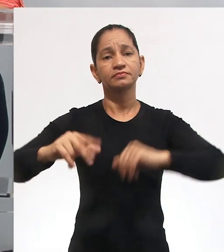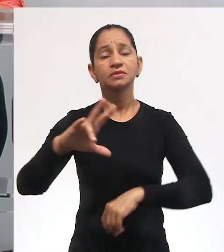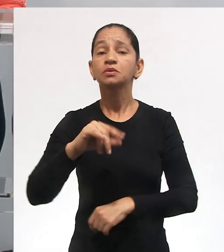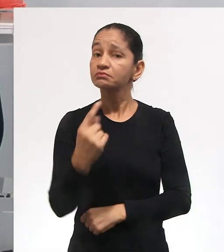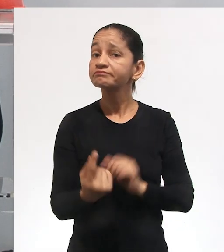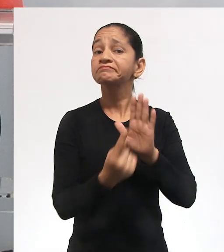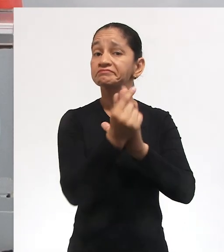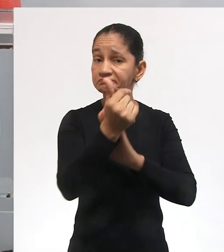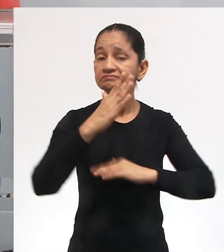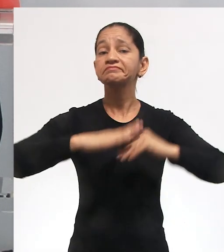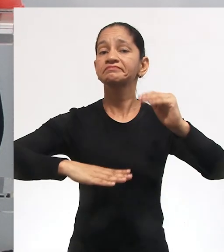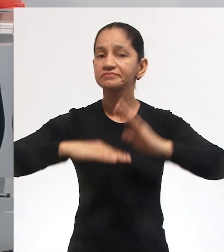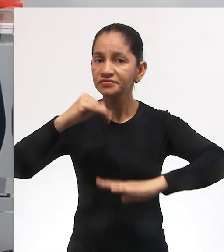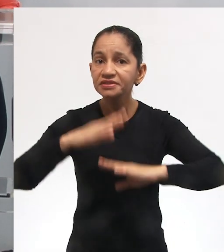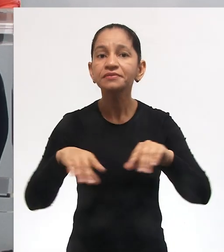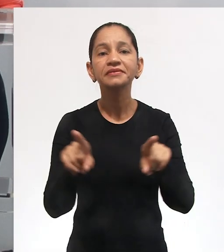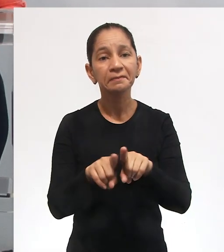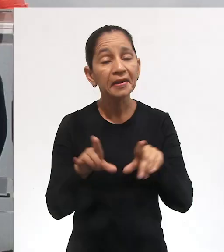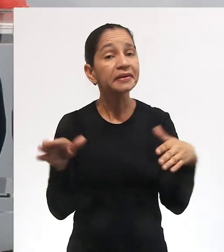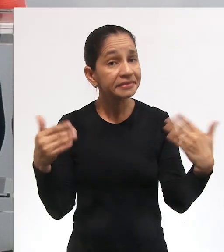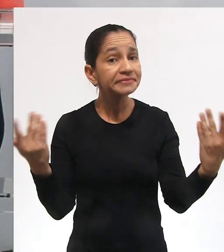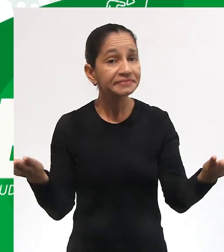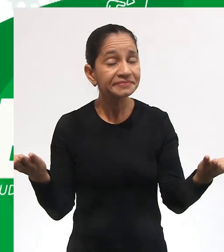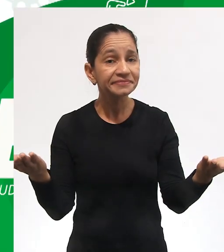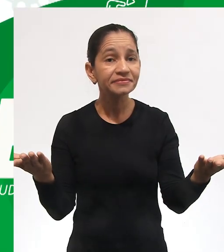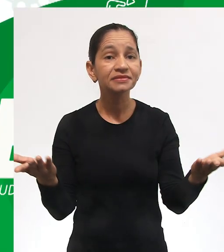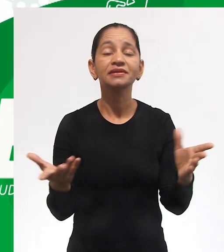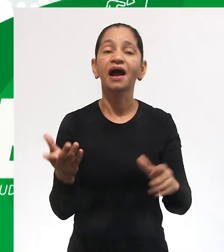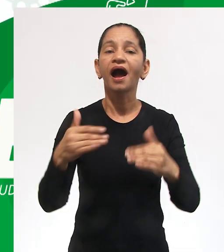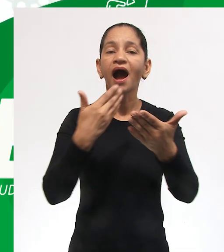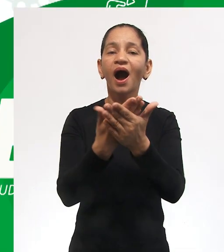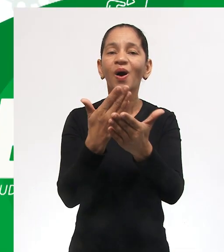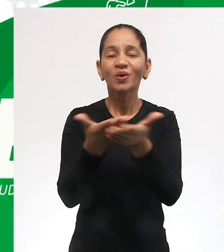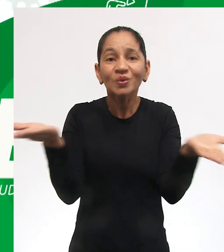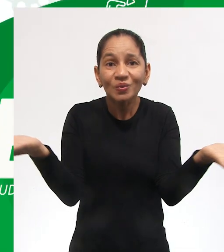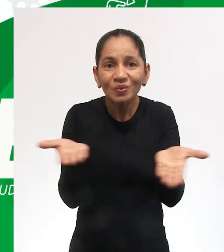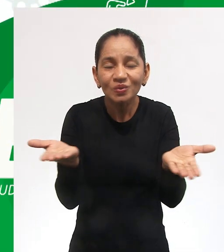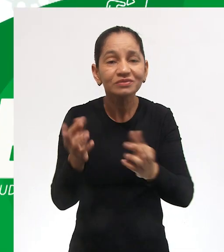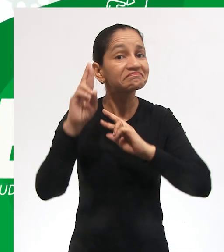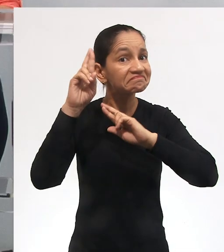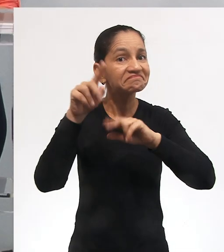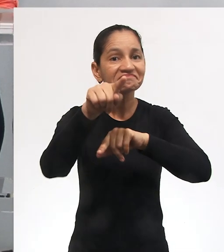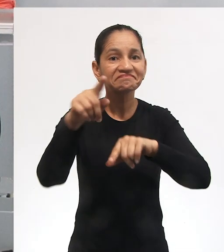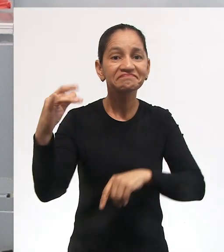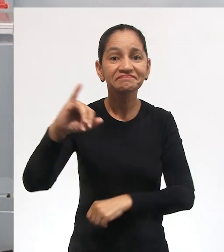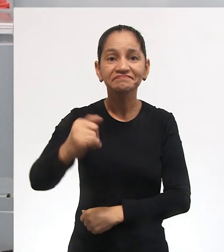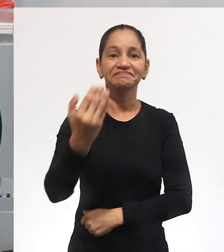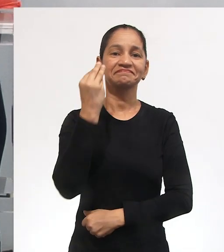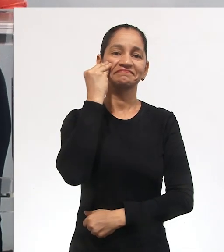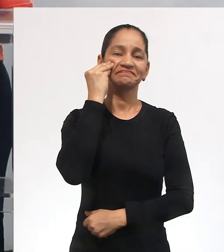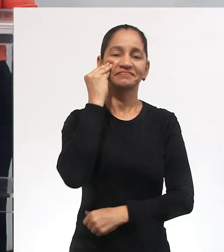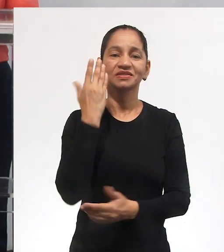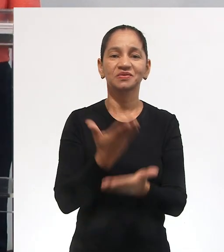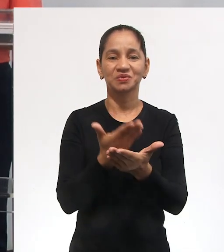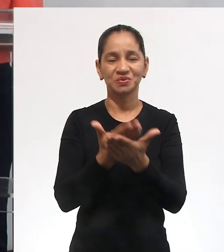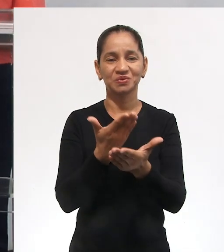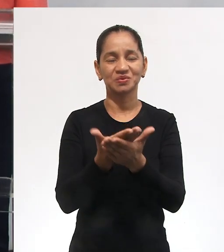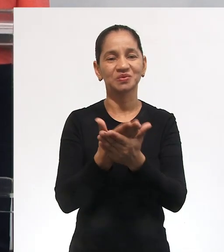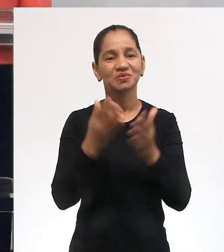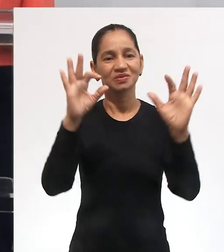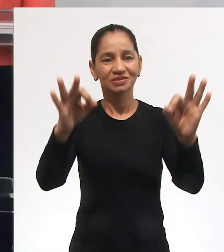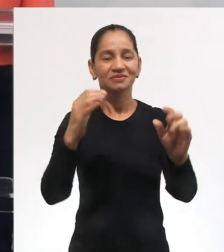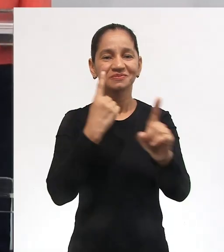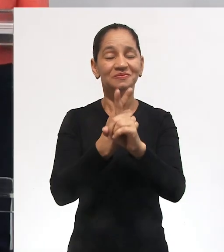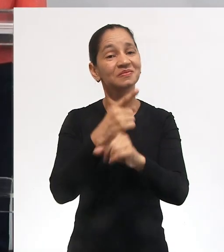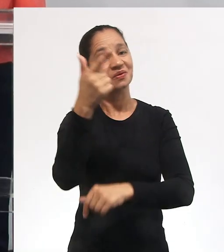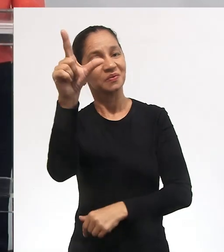vida financeira, profissional, comercial. Então, essa foi a nossa aula de hoje. Espero que vocês aproveitem os